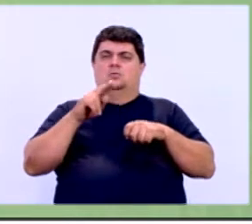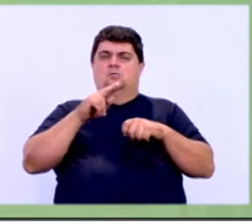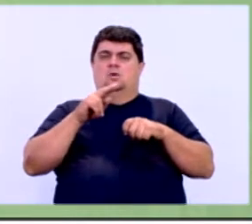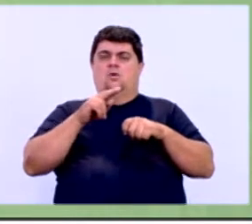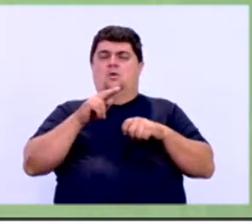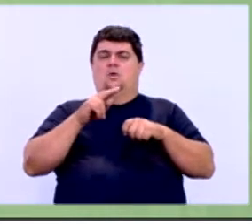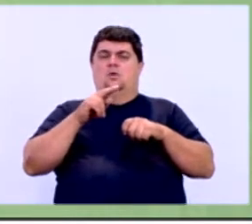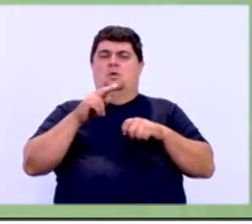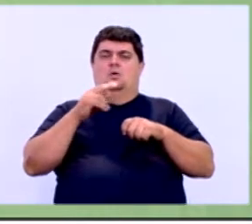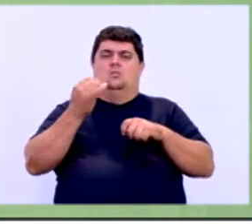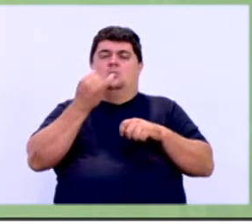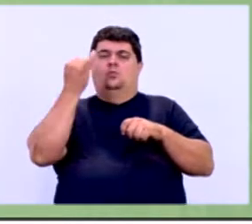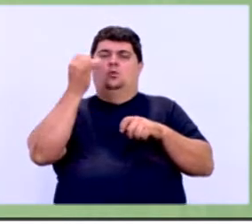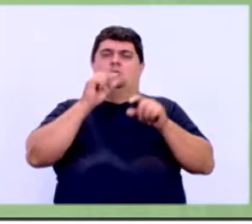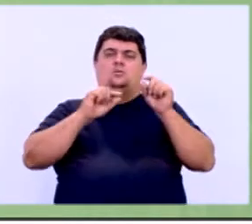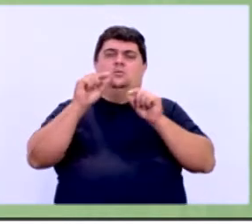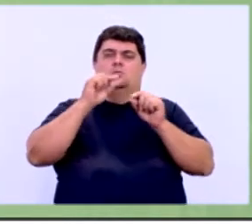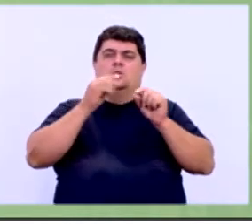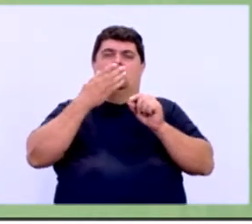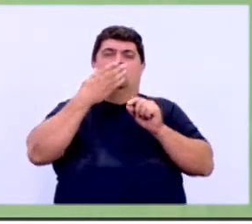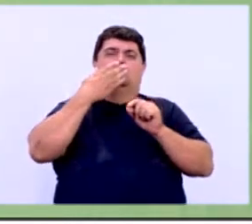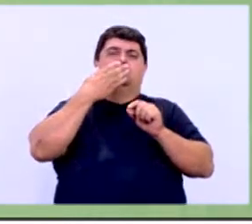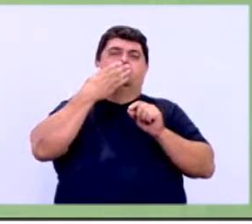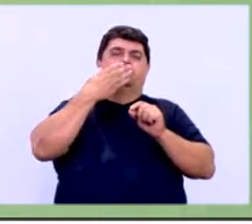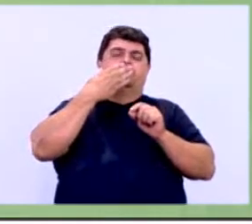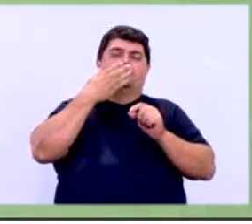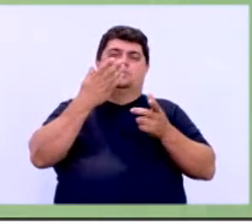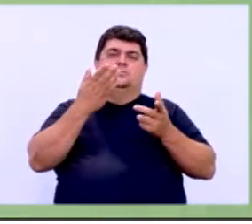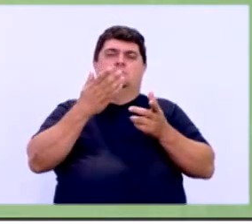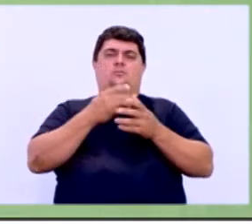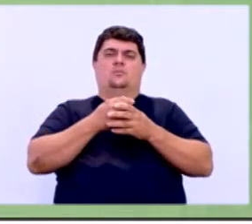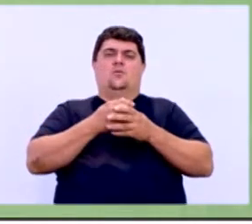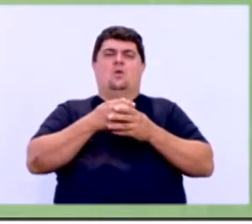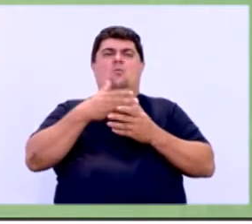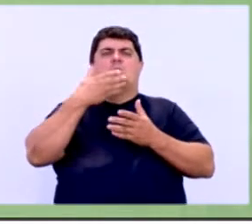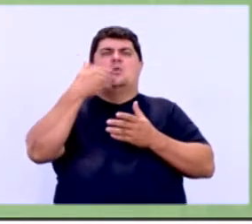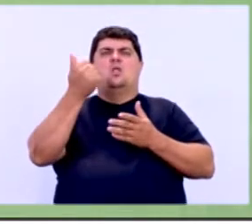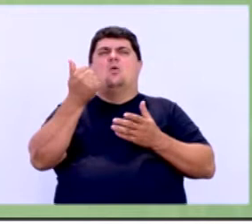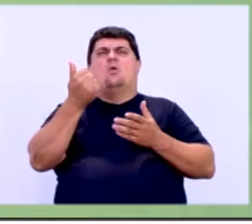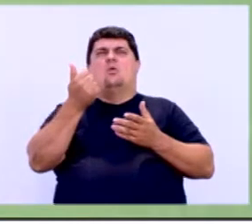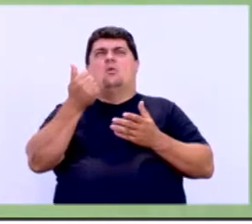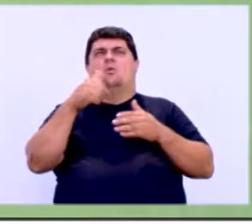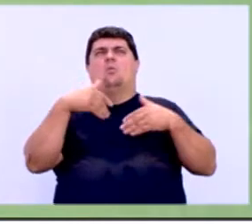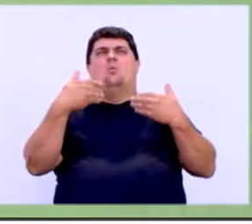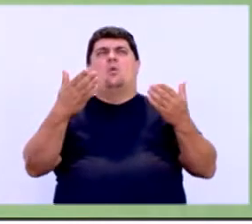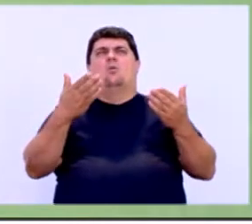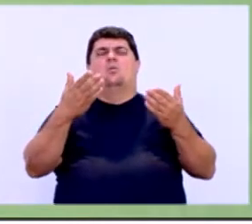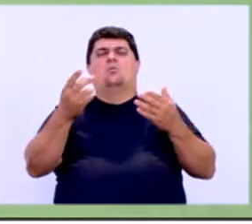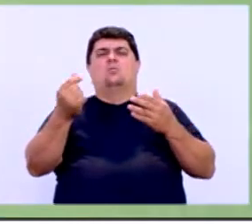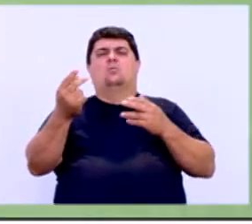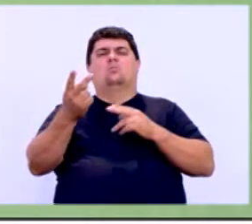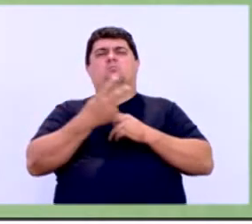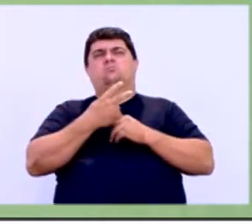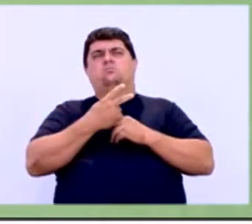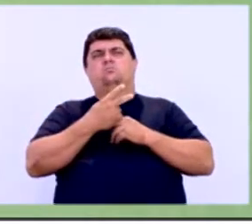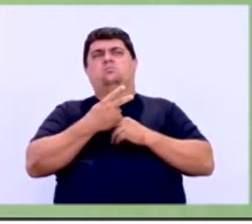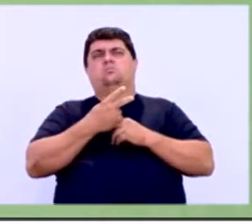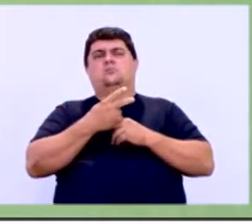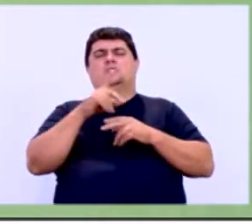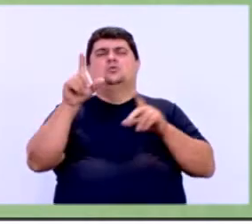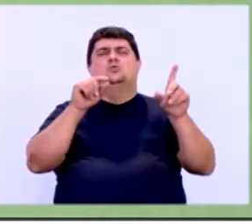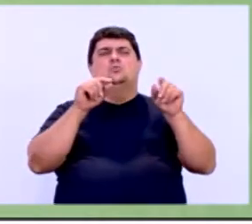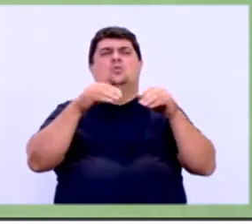grande influência, né, no tipo do financiamento. Né? Qual o melhor financiamento para a minha organização? Aonde? Qual o tipo